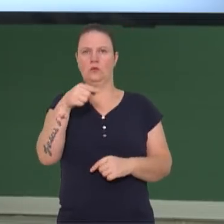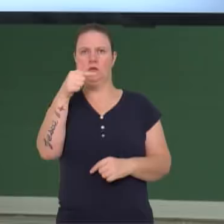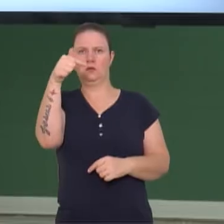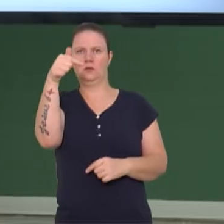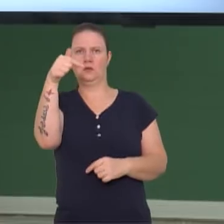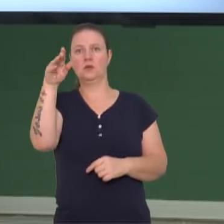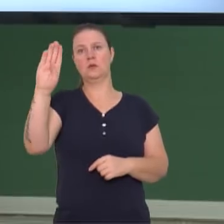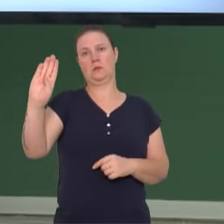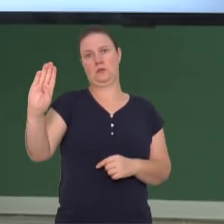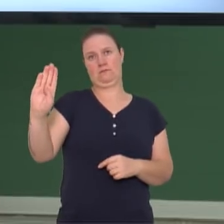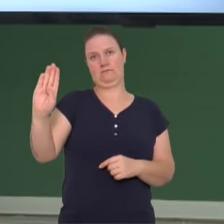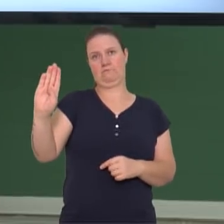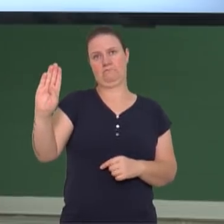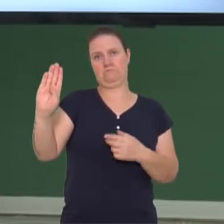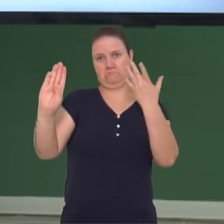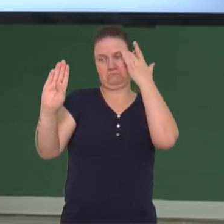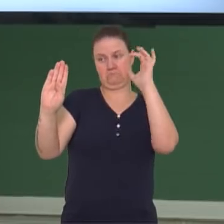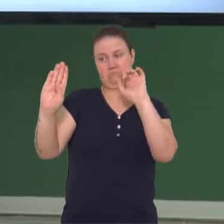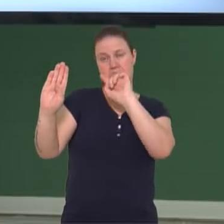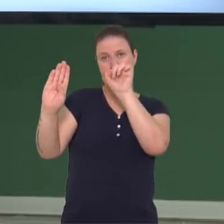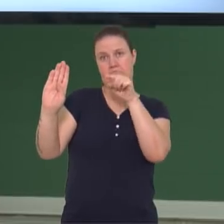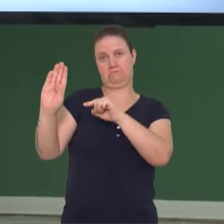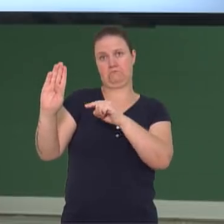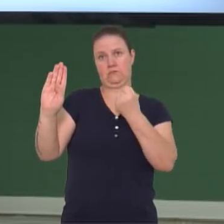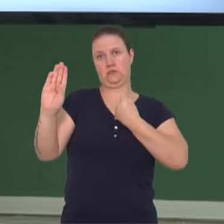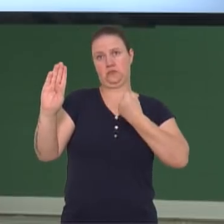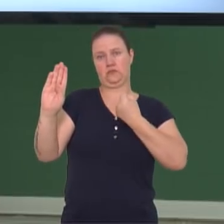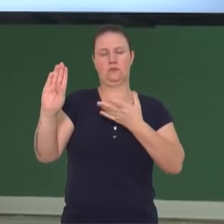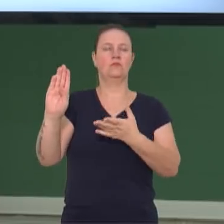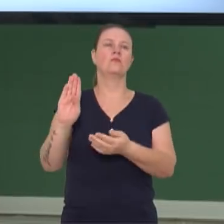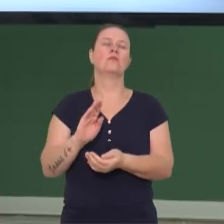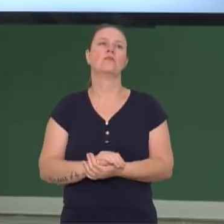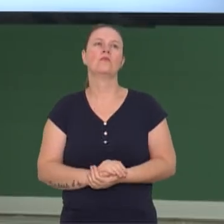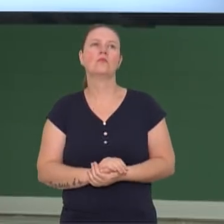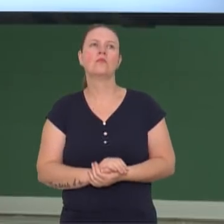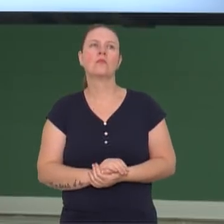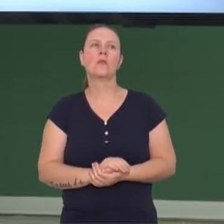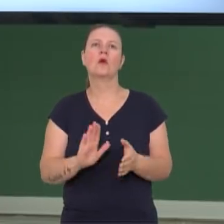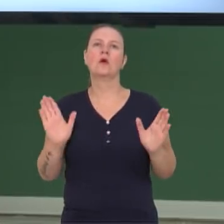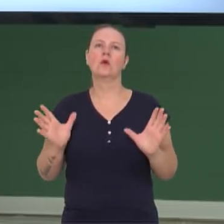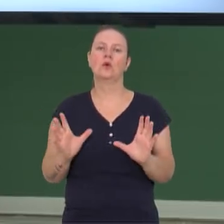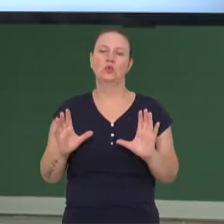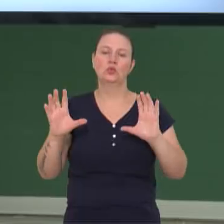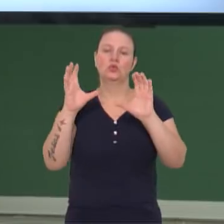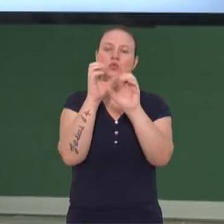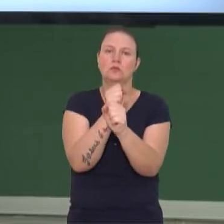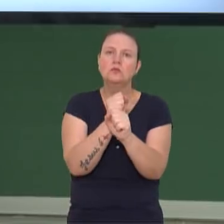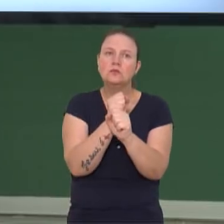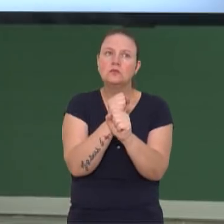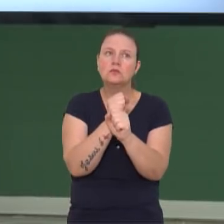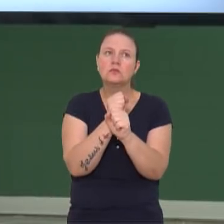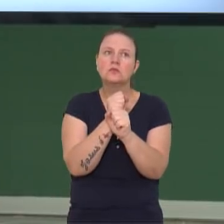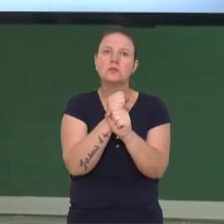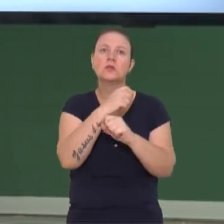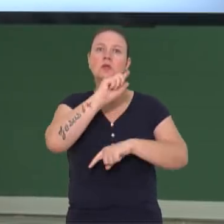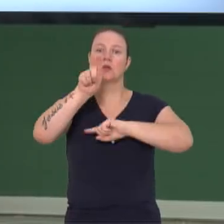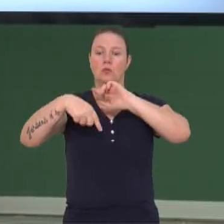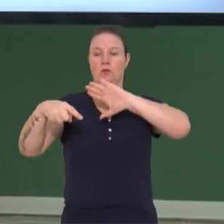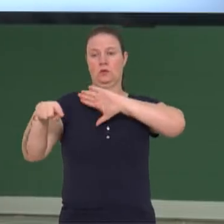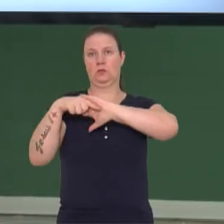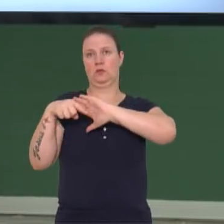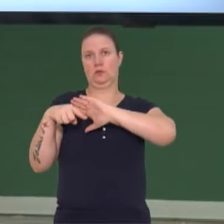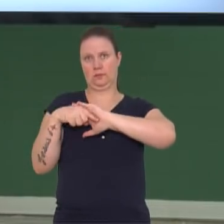Mesma coisa. 2 parcelas conhecidas, junto, soma essas duas e tiro da